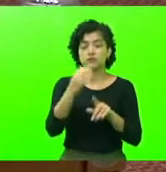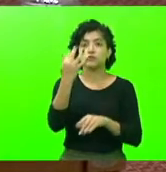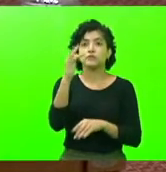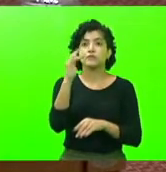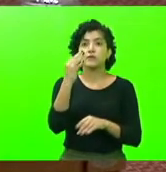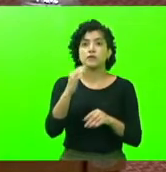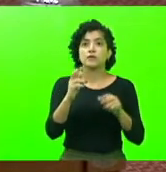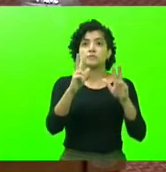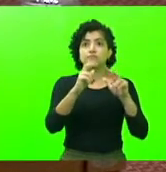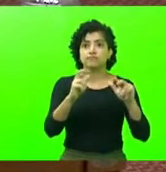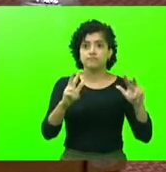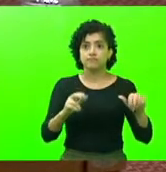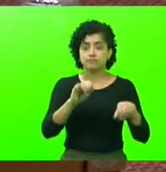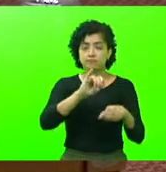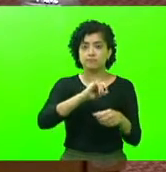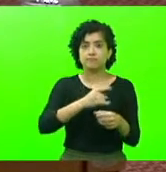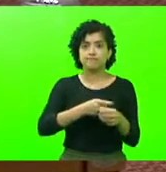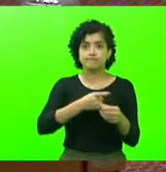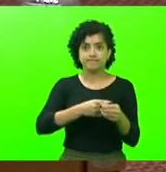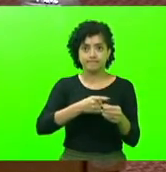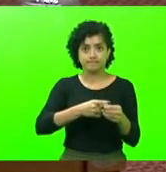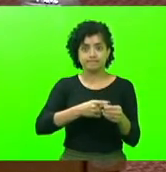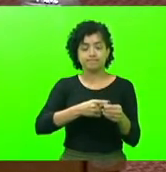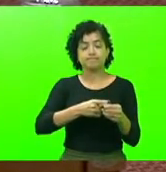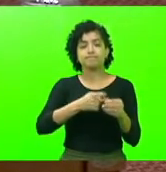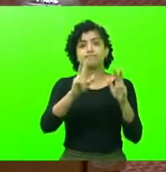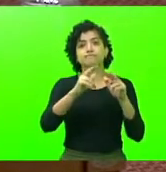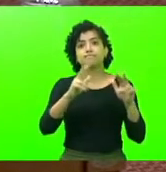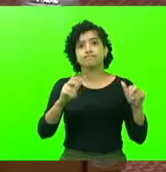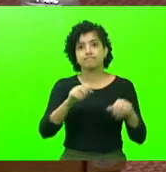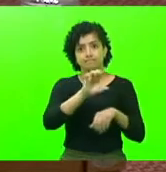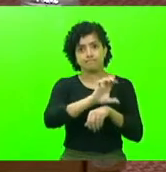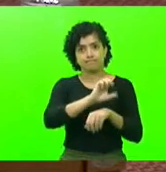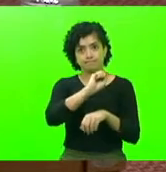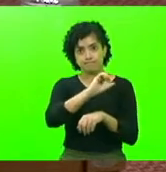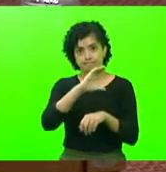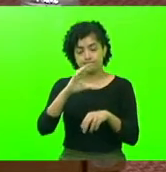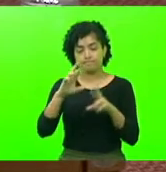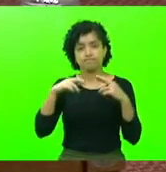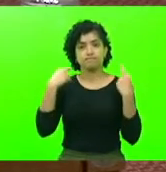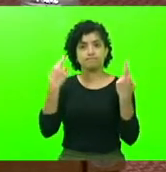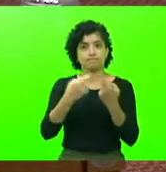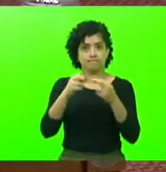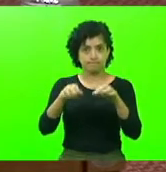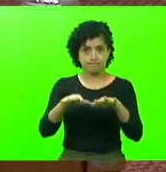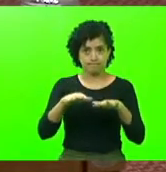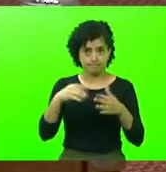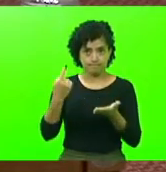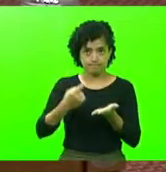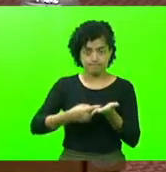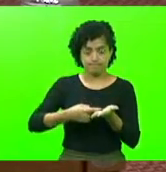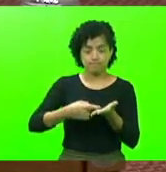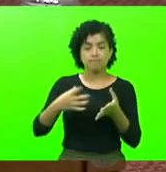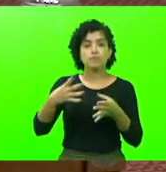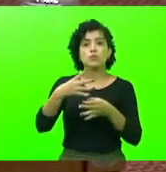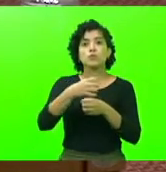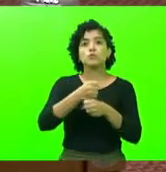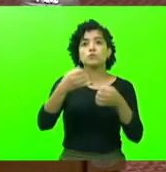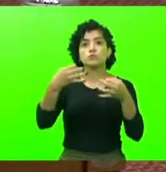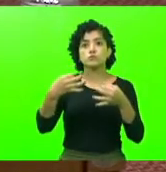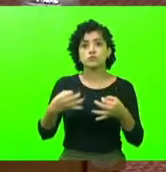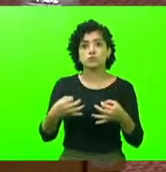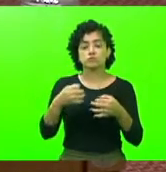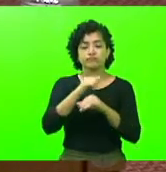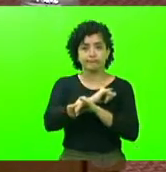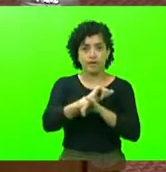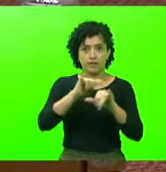de Florianópolis, capital do Estado de Santa Catarina, reuniu-se a Assembleia Legislativa em sessão ordinária. Havendo quórum regimental, o